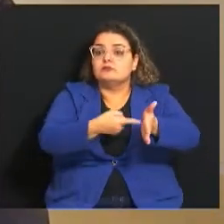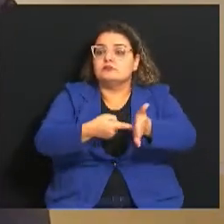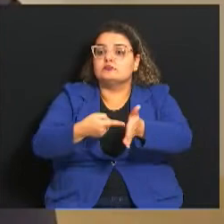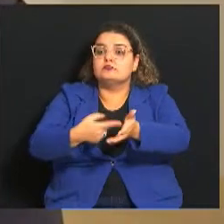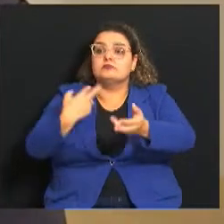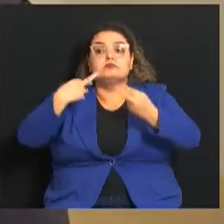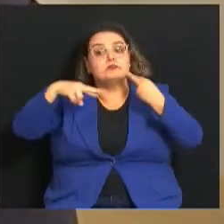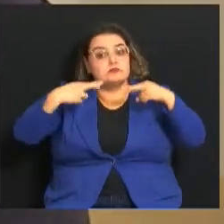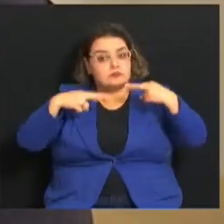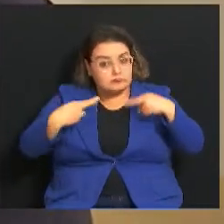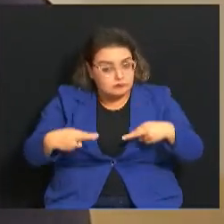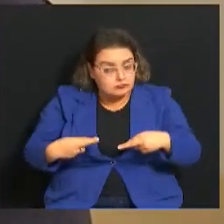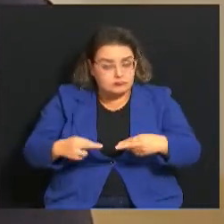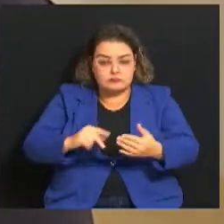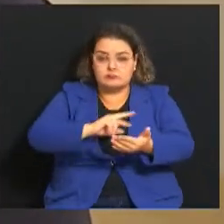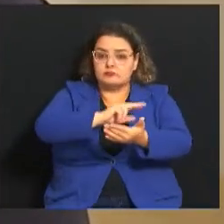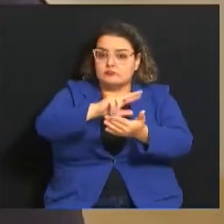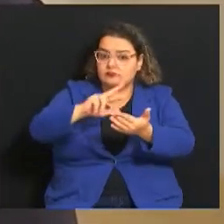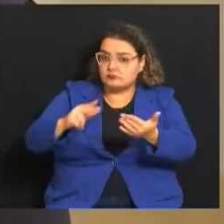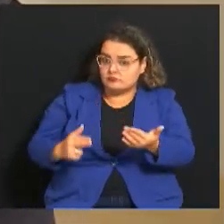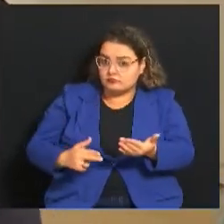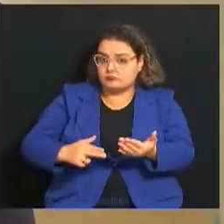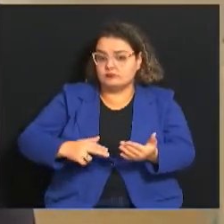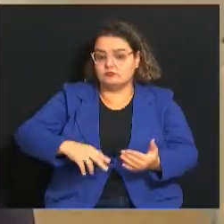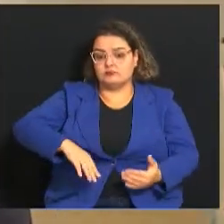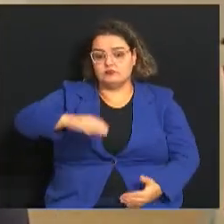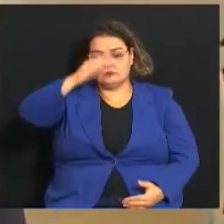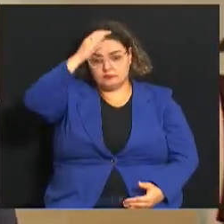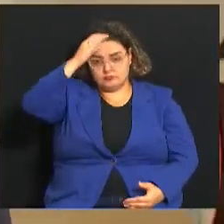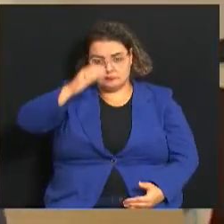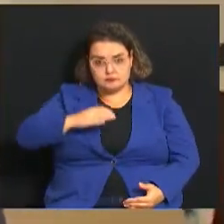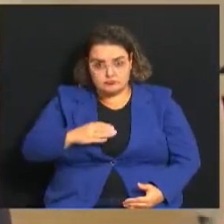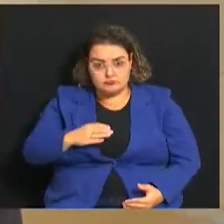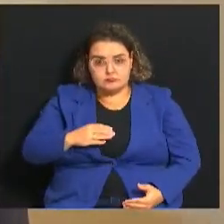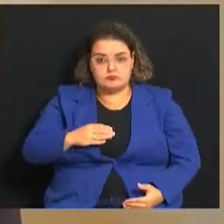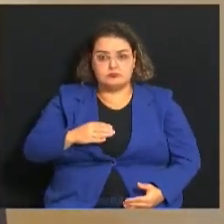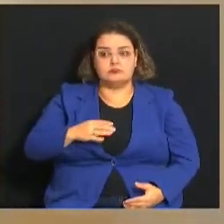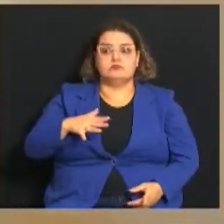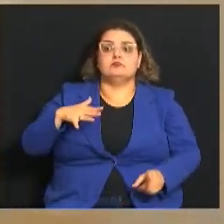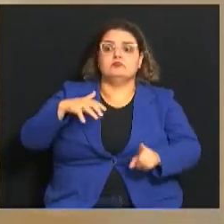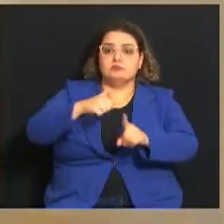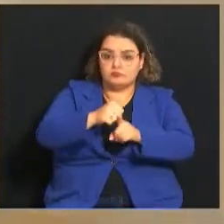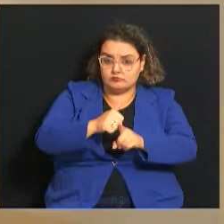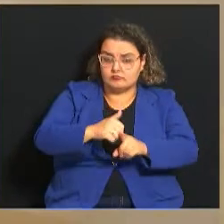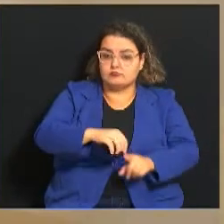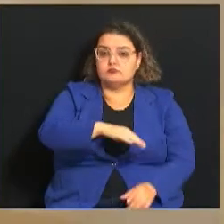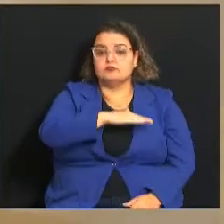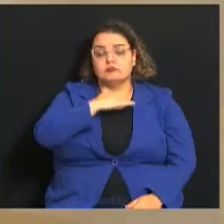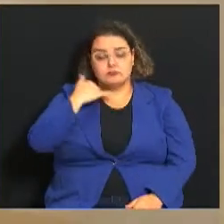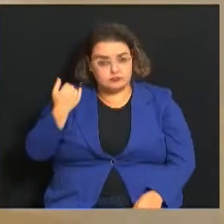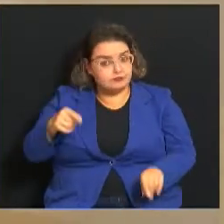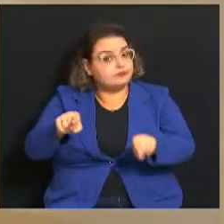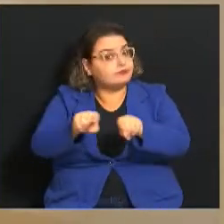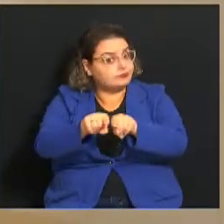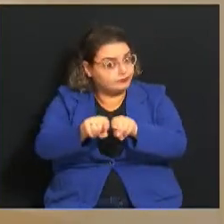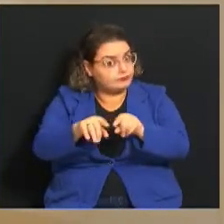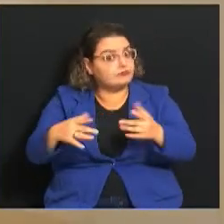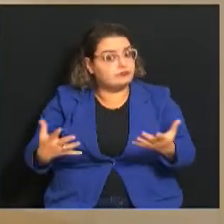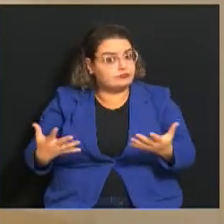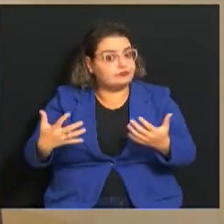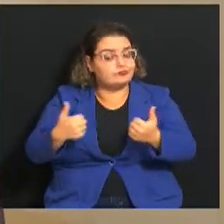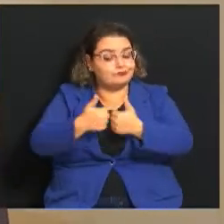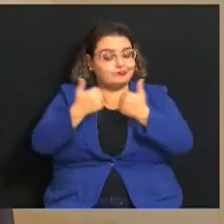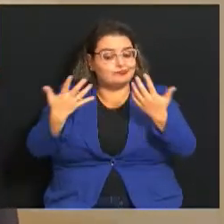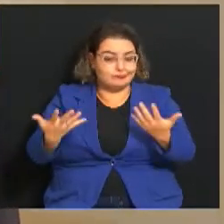reclamações de muitos munícipes, acidentes, inclusive com mortes causados por esses fios, E a multa